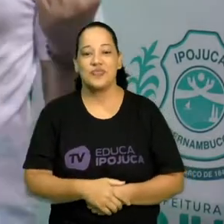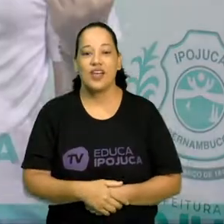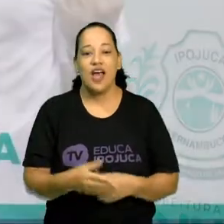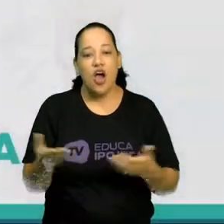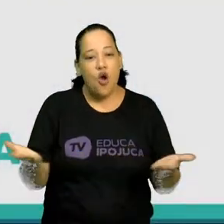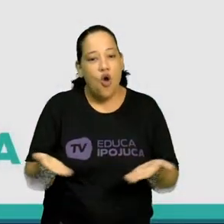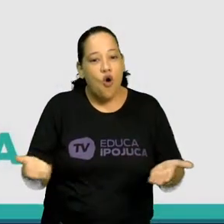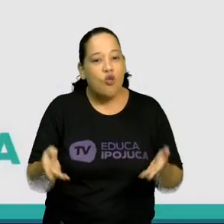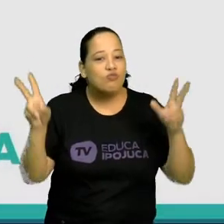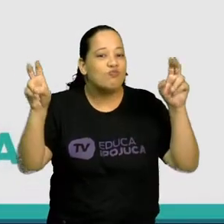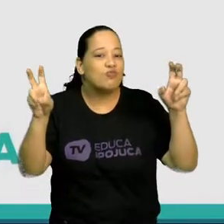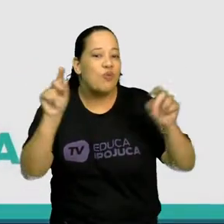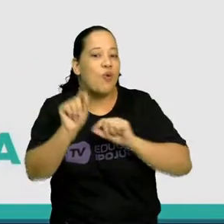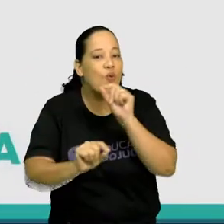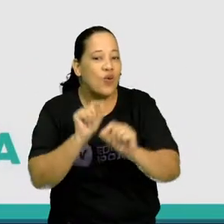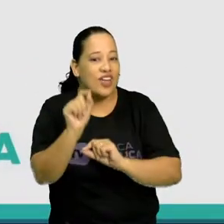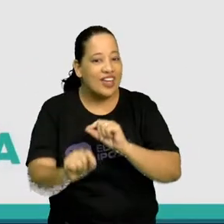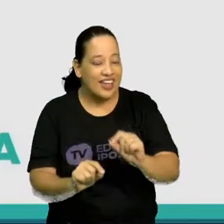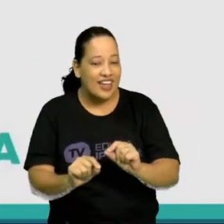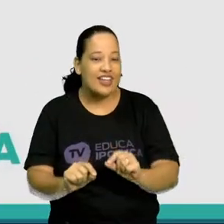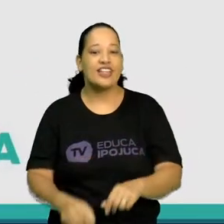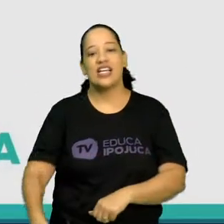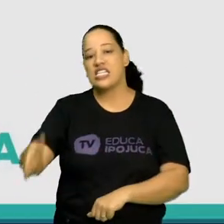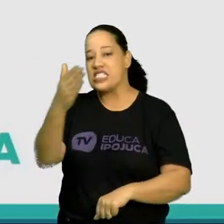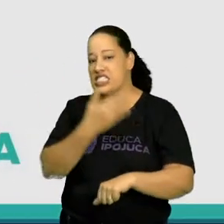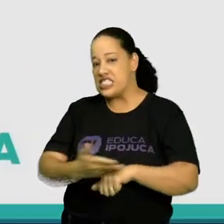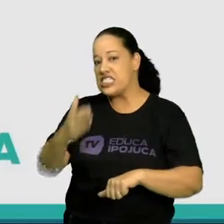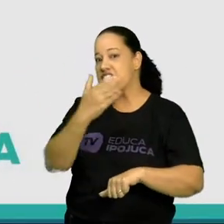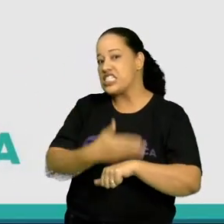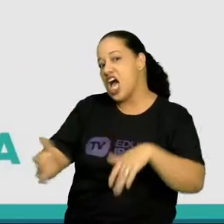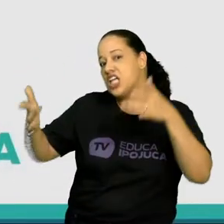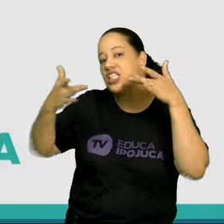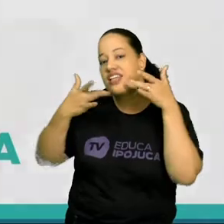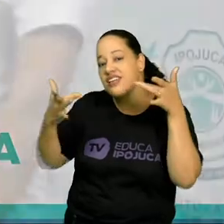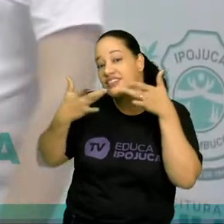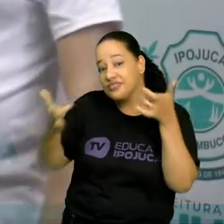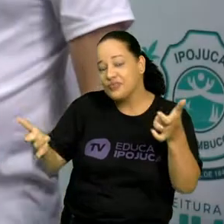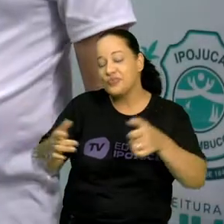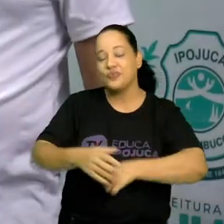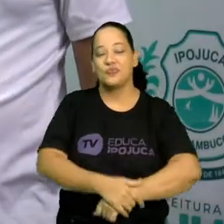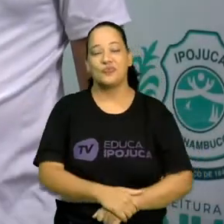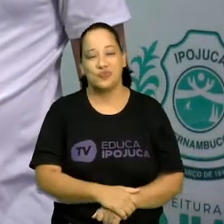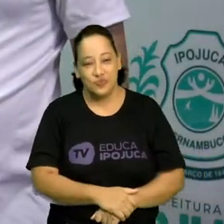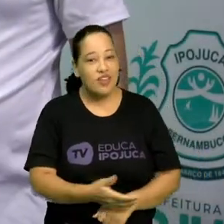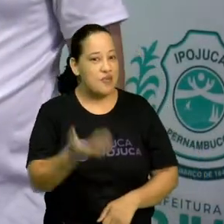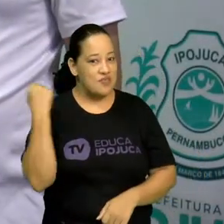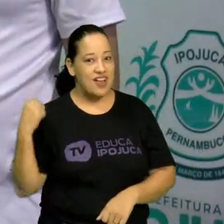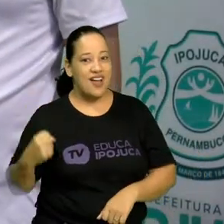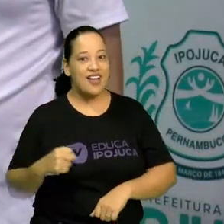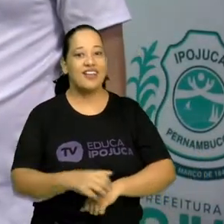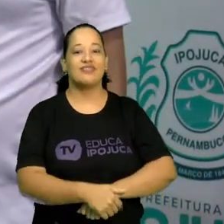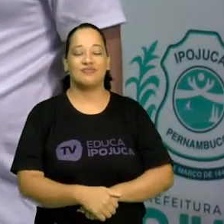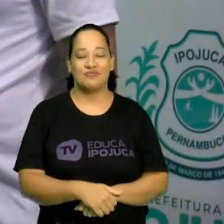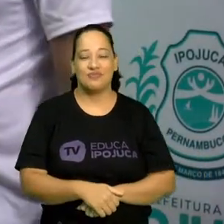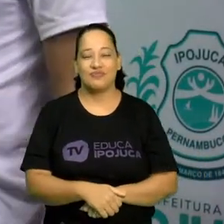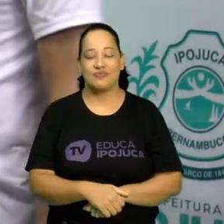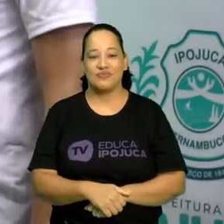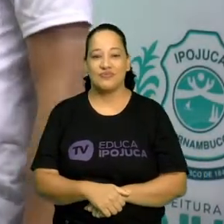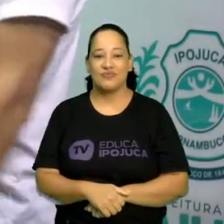falar de quê? O ensaio no teatro. Vamos lá? Vamos para